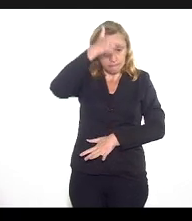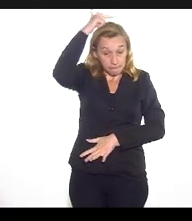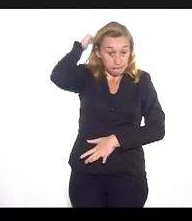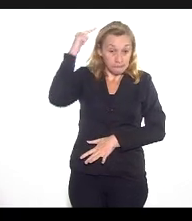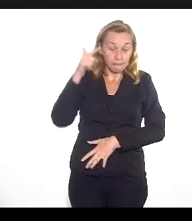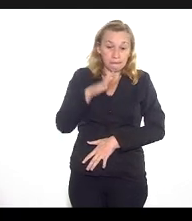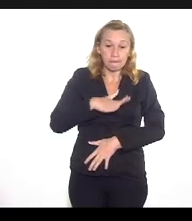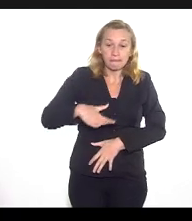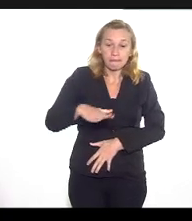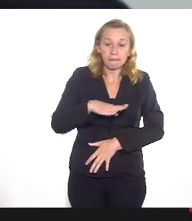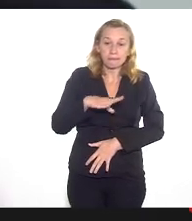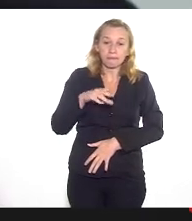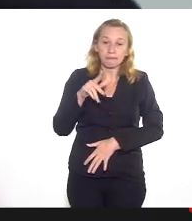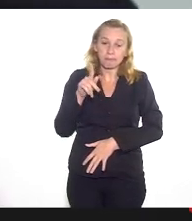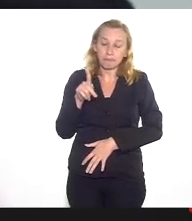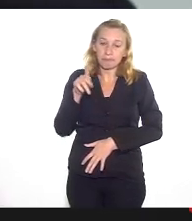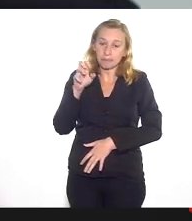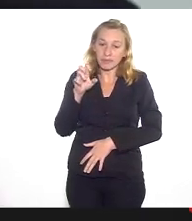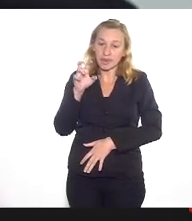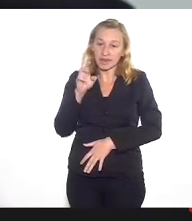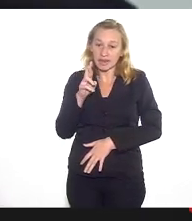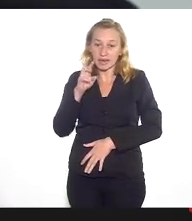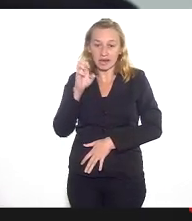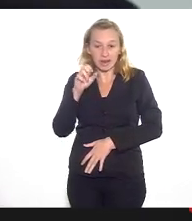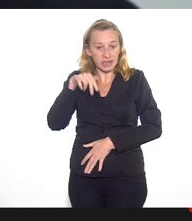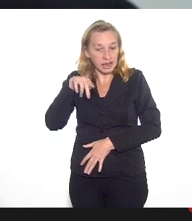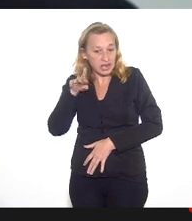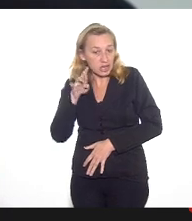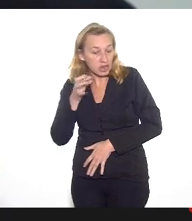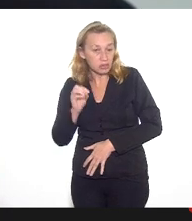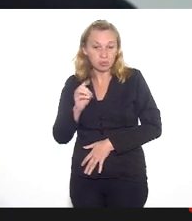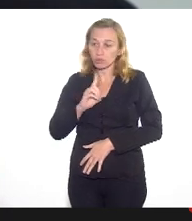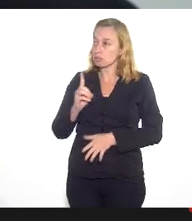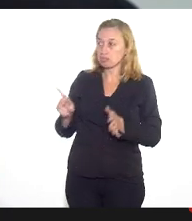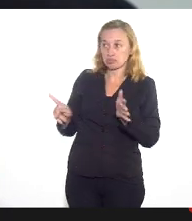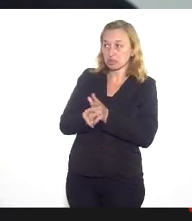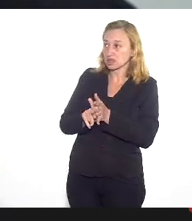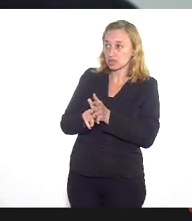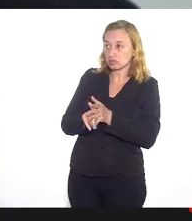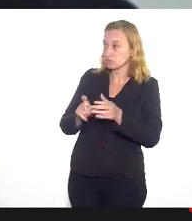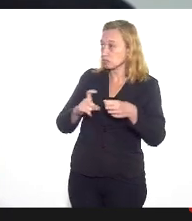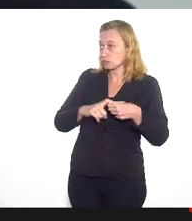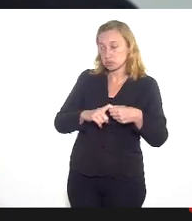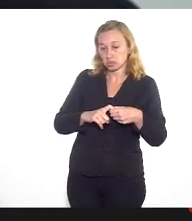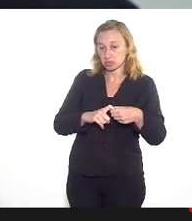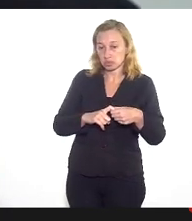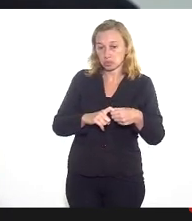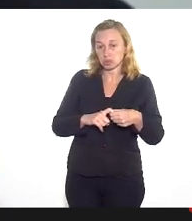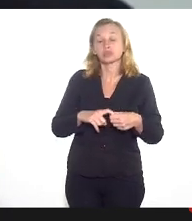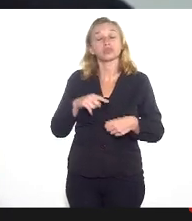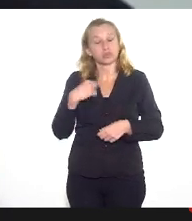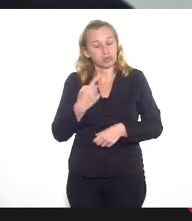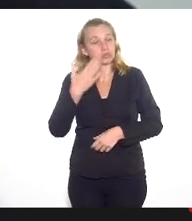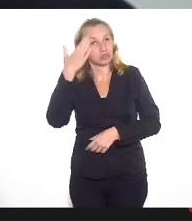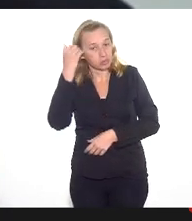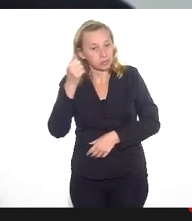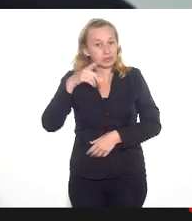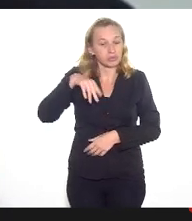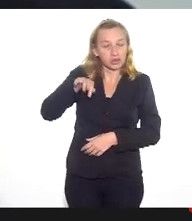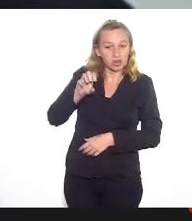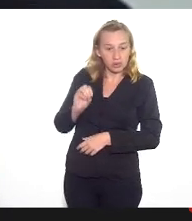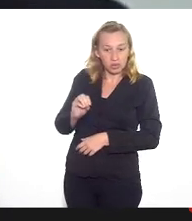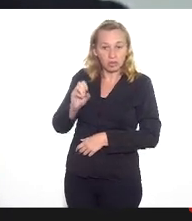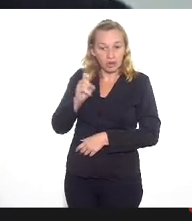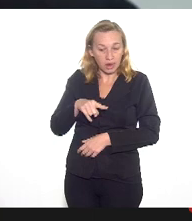campo de Peregrino, nós não fazemos parte do consórcio. Tá? Nós sabemos que a Equinor é a